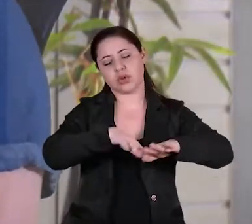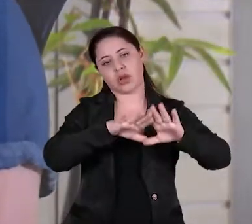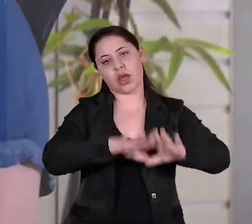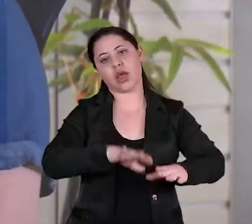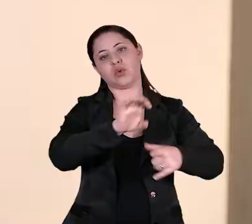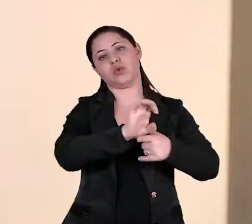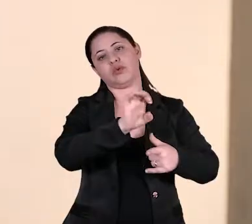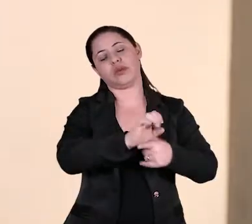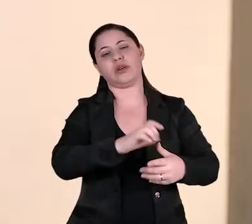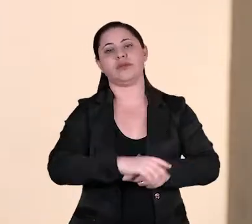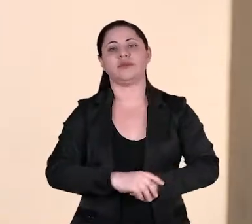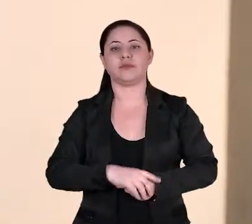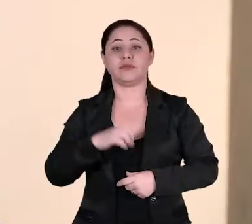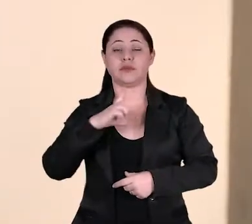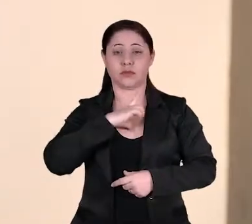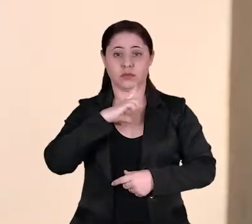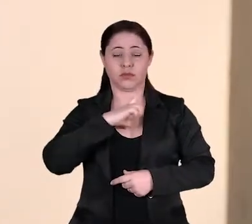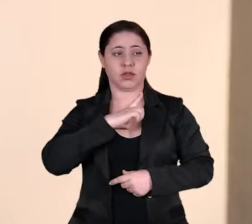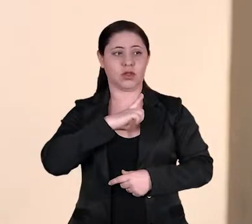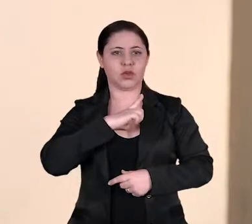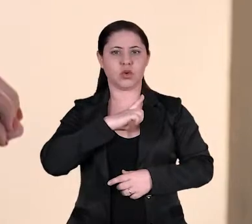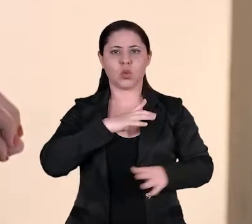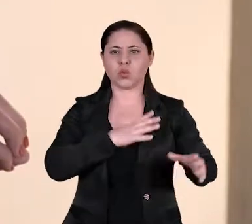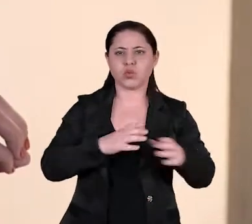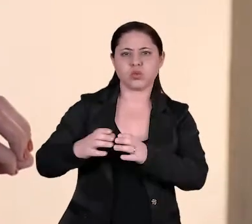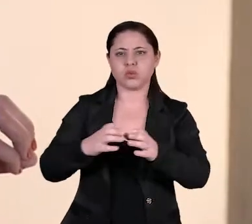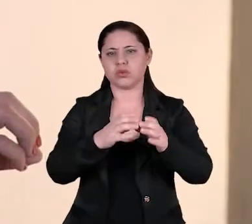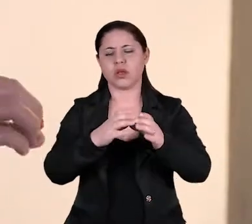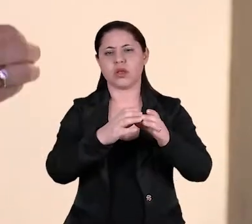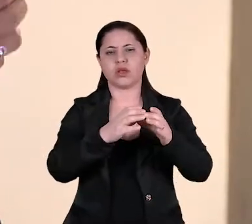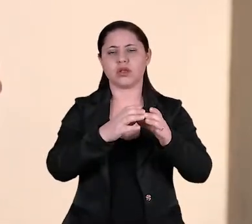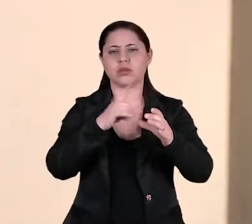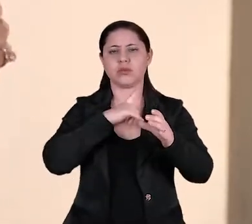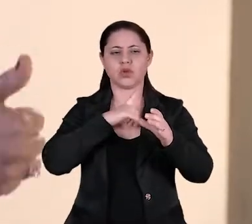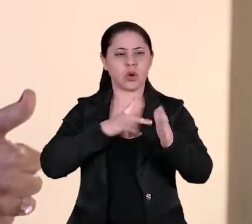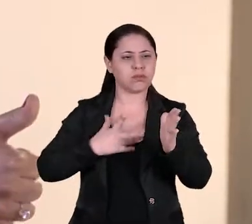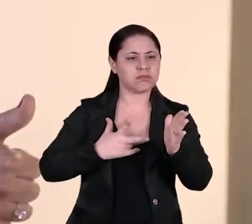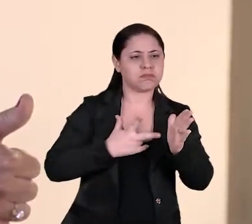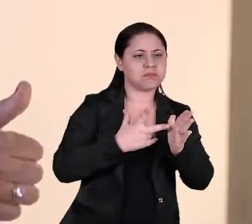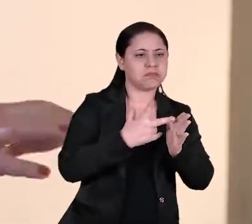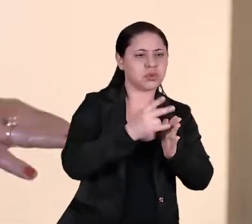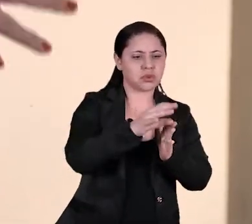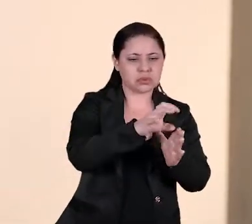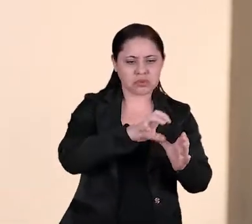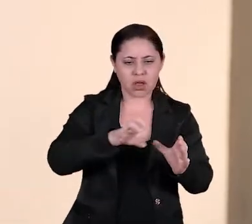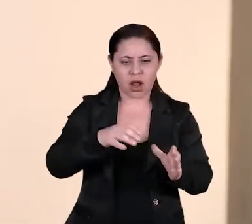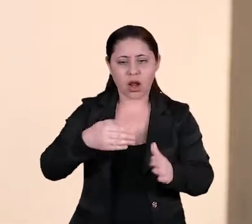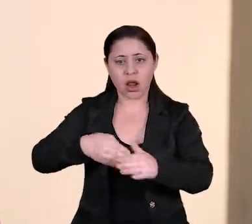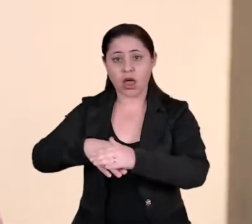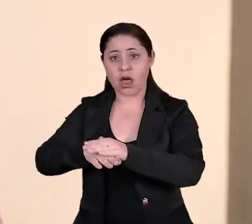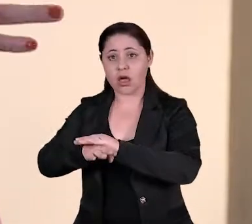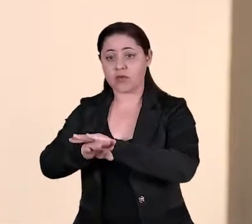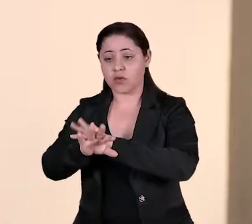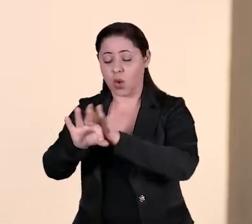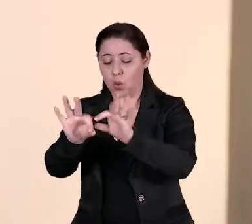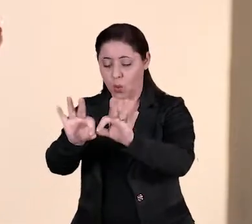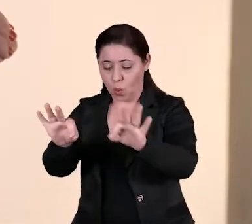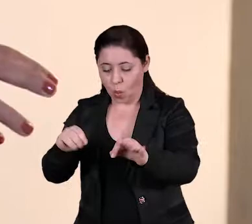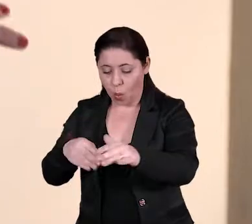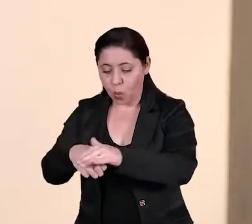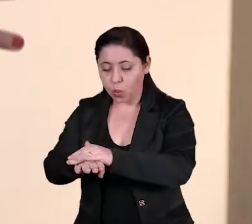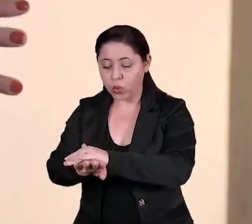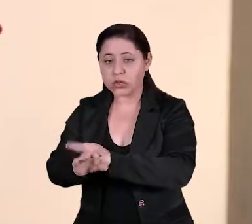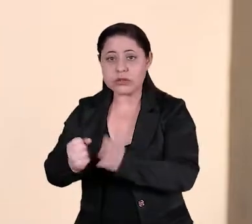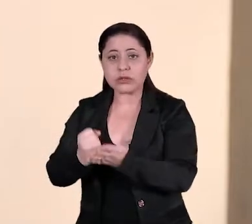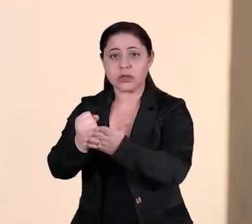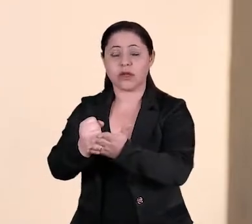do seu estado. Existe uma rede muito grande para atender, para fazer a retirada do órgão e para levar, né? É uma logística muito grande.